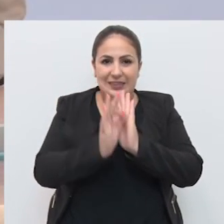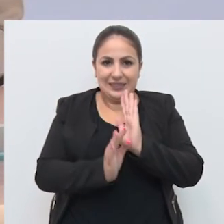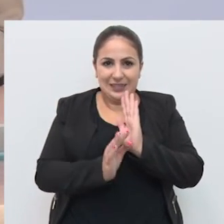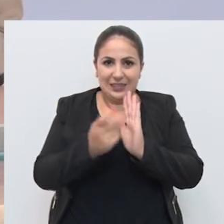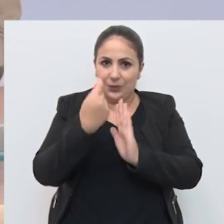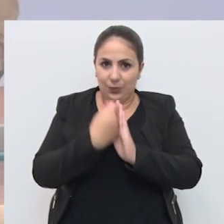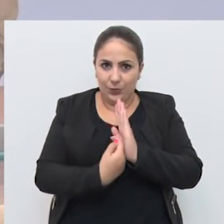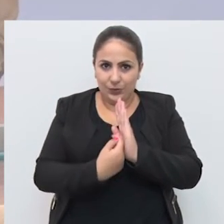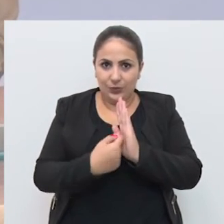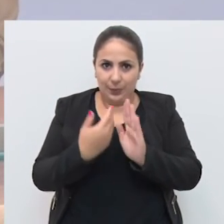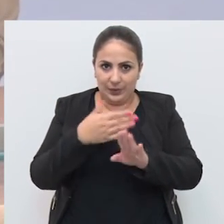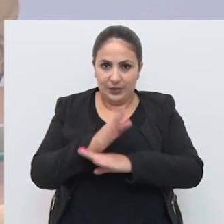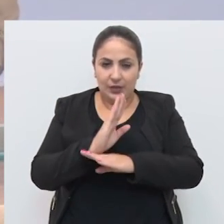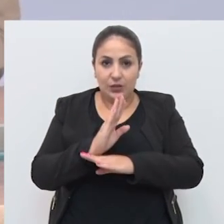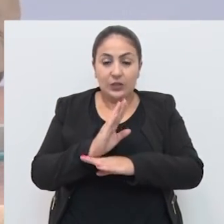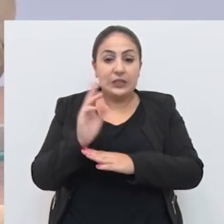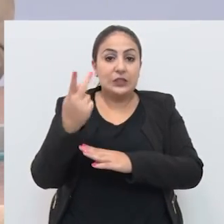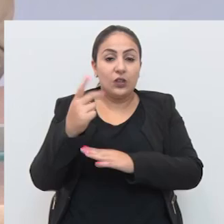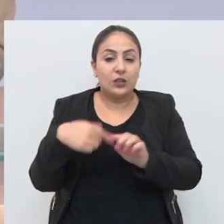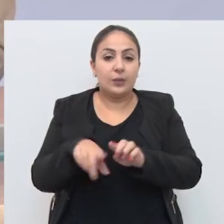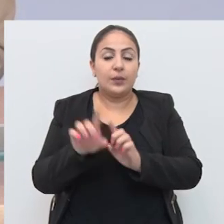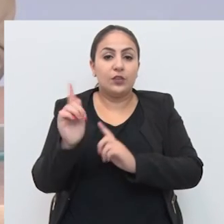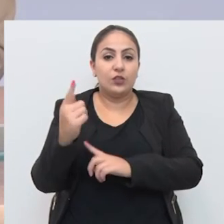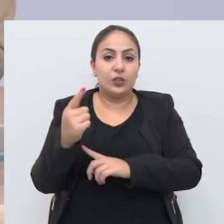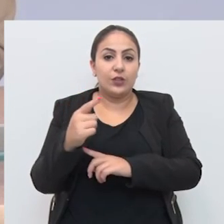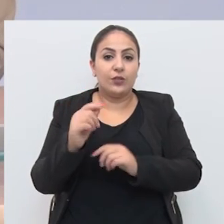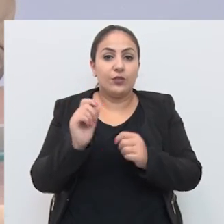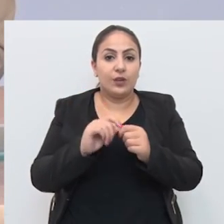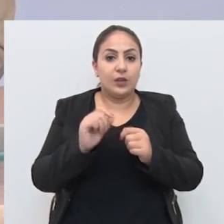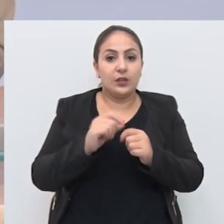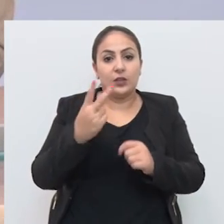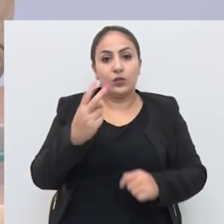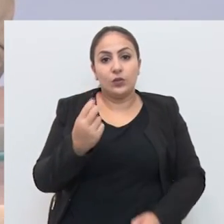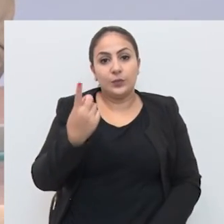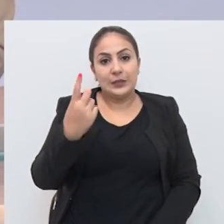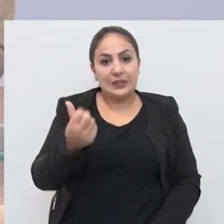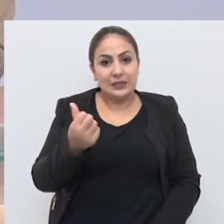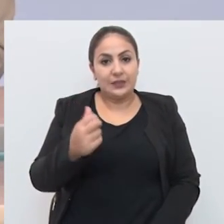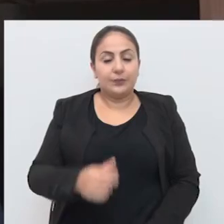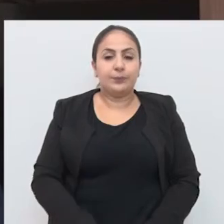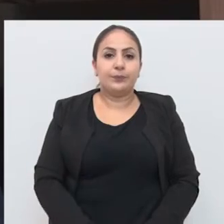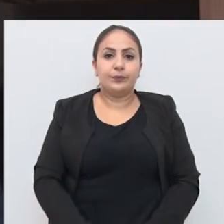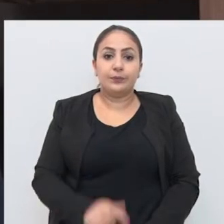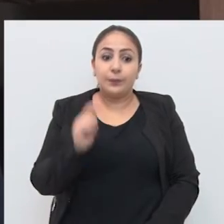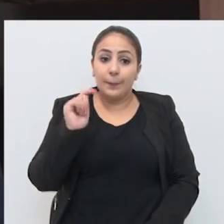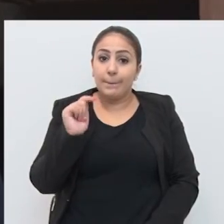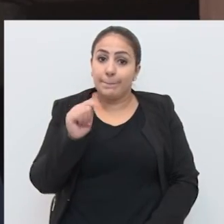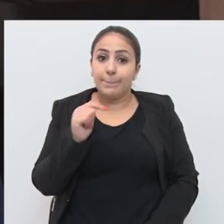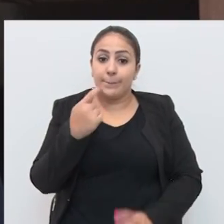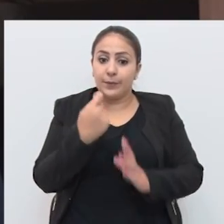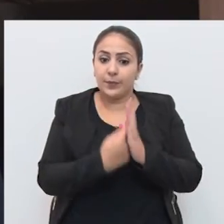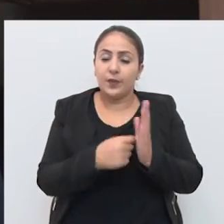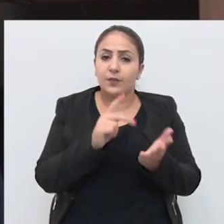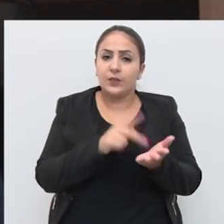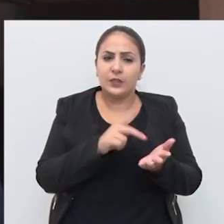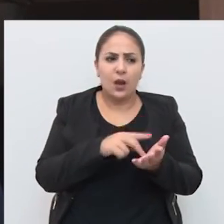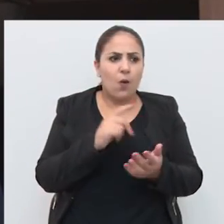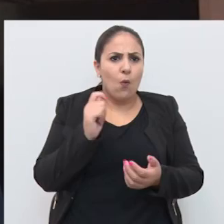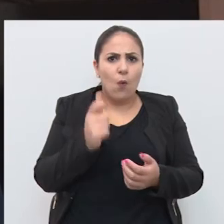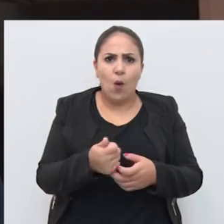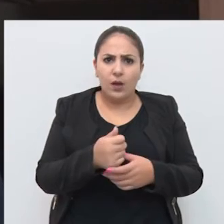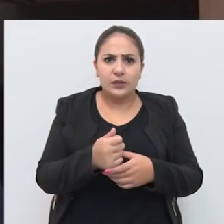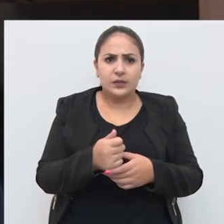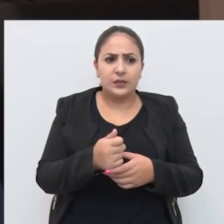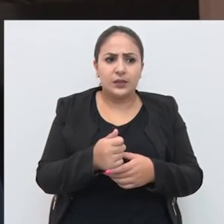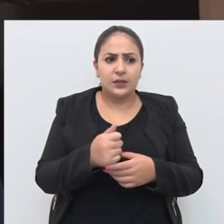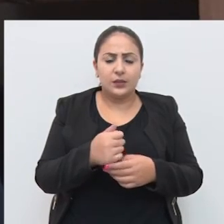professores de História e Geografia do concurso realizado em 2016. Esse concurso, na verdade, ele está quase